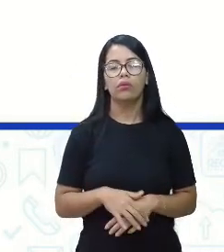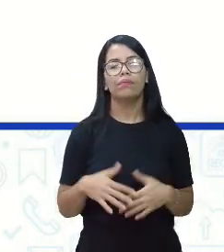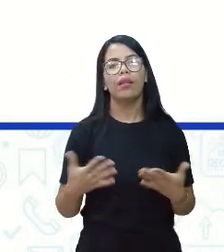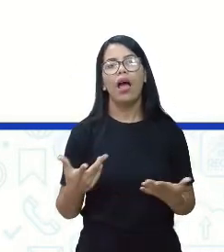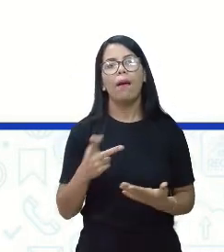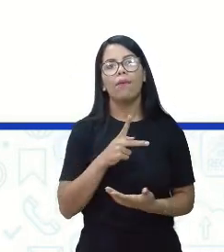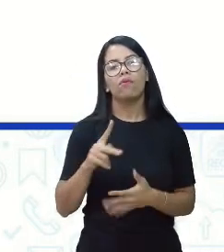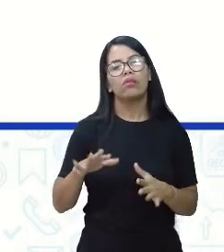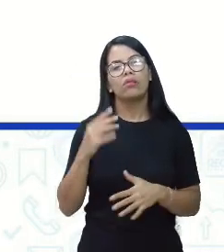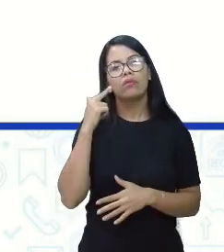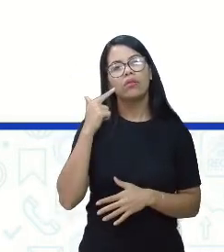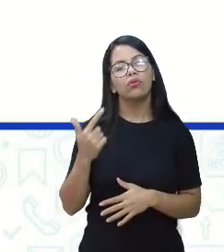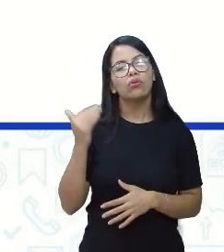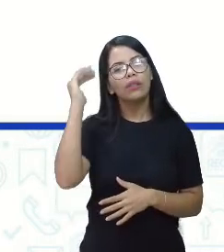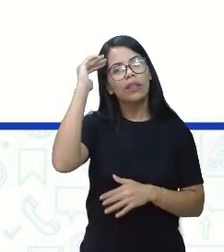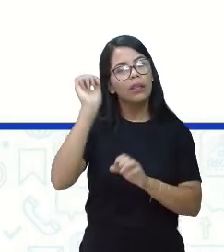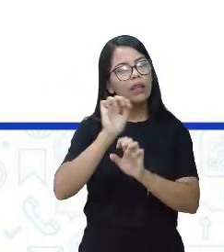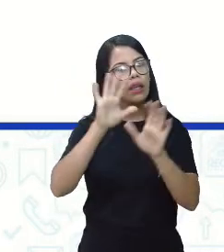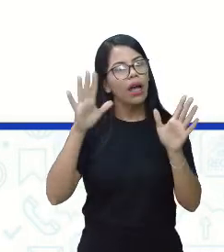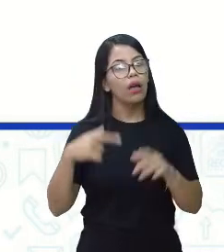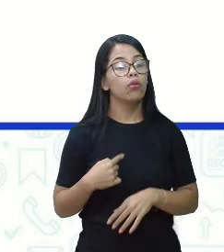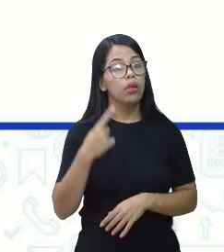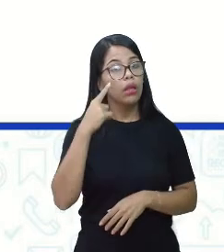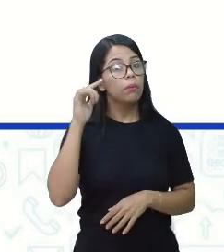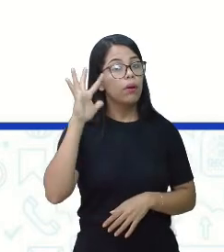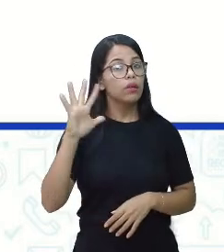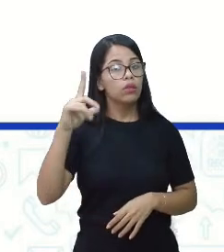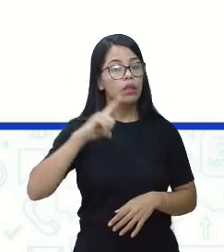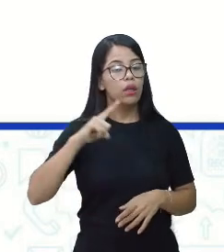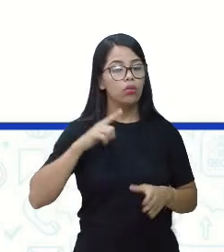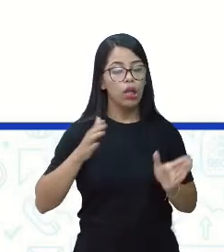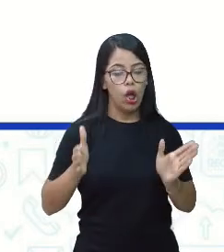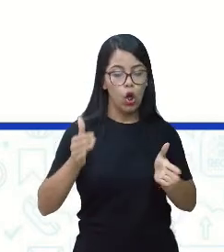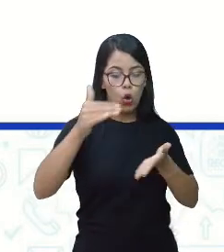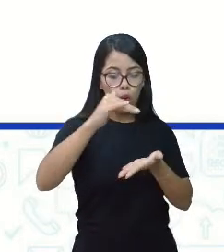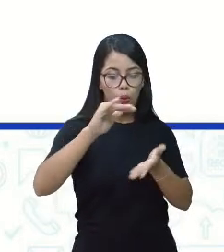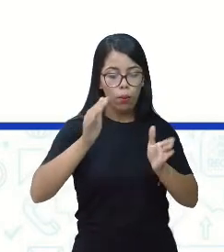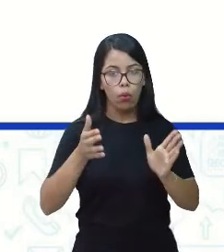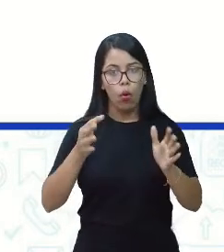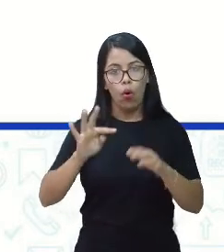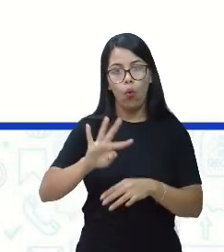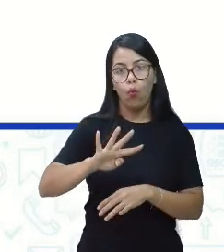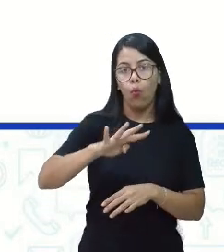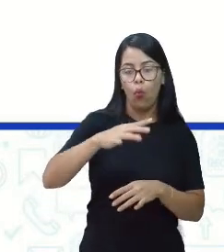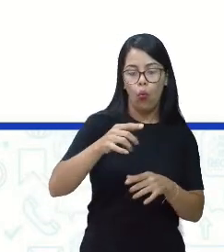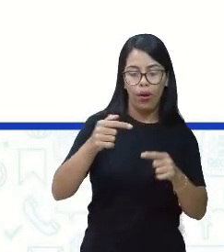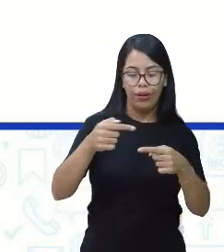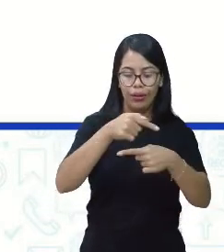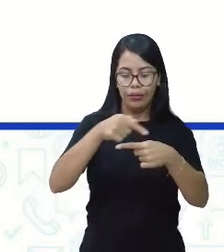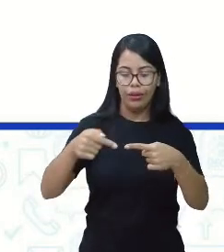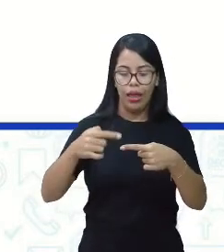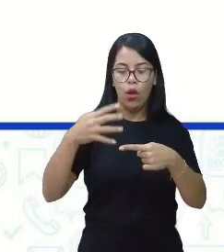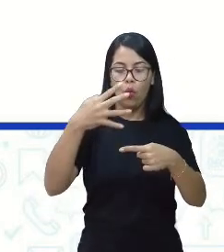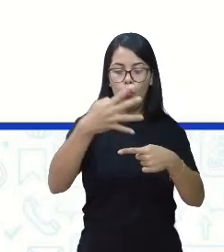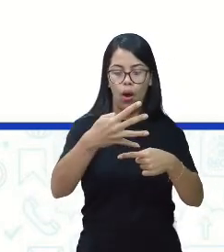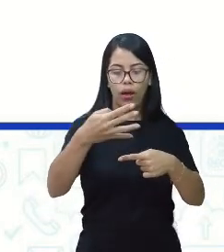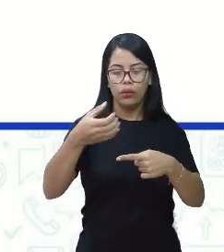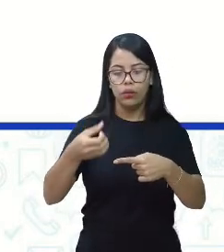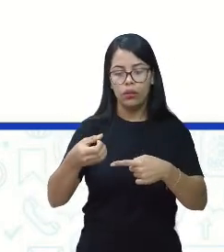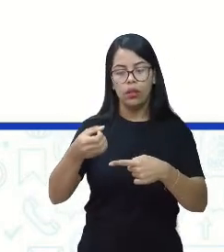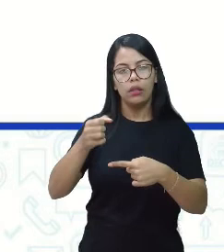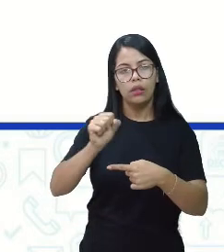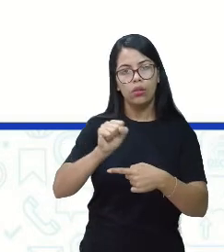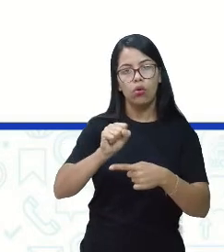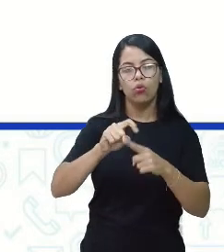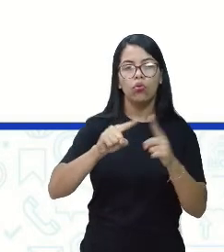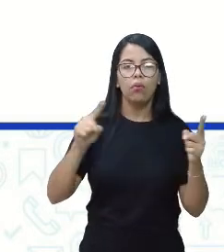deixa eu ver se eu entendi. Imagina que eu estou aí com um bloco retangular de lados 4, 6 e 8, sendo que